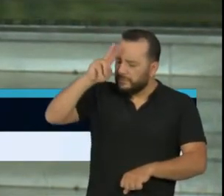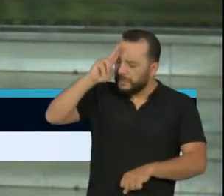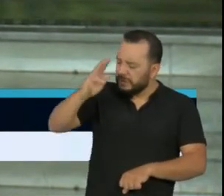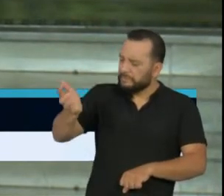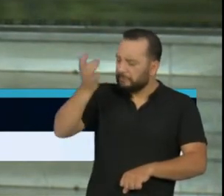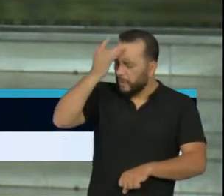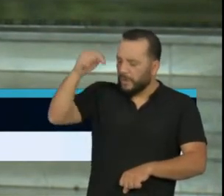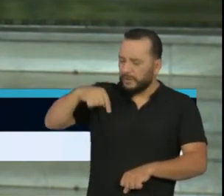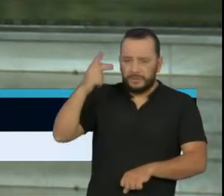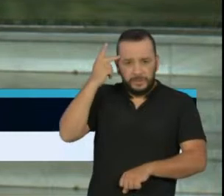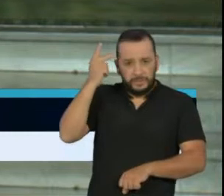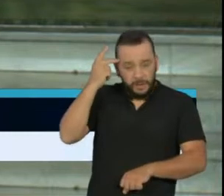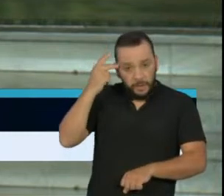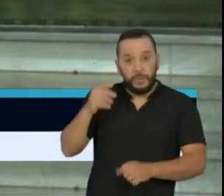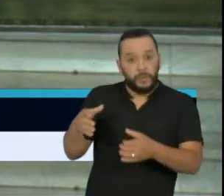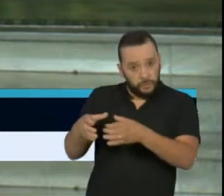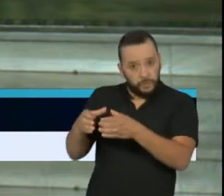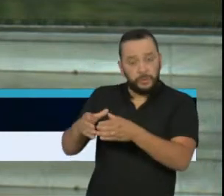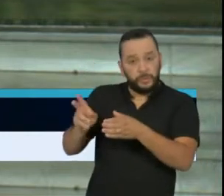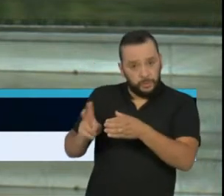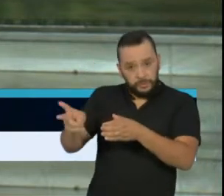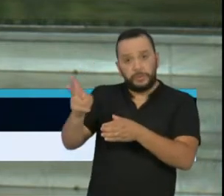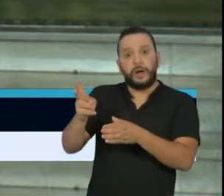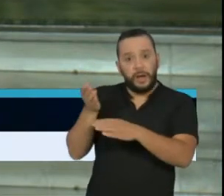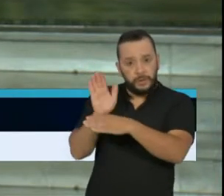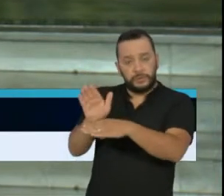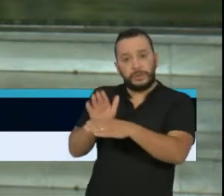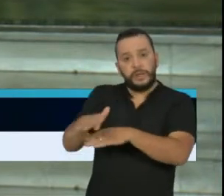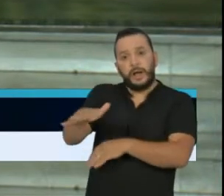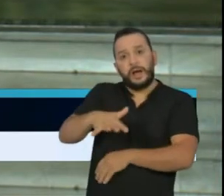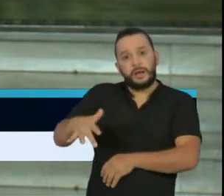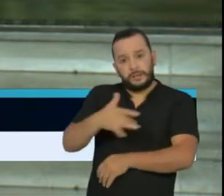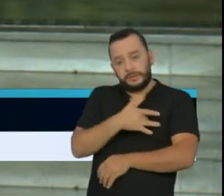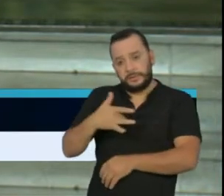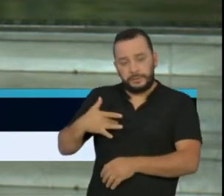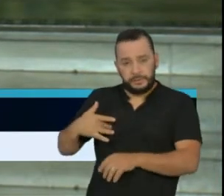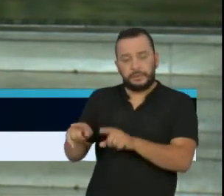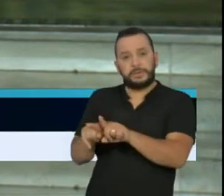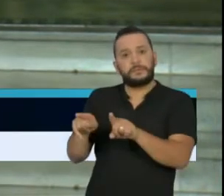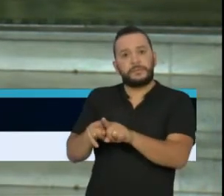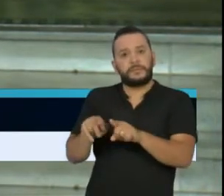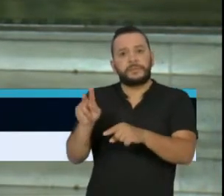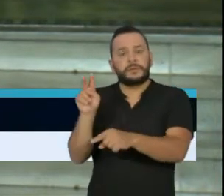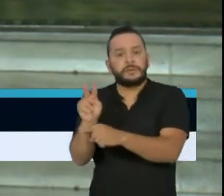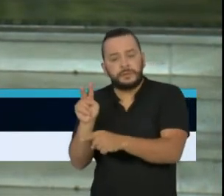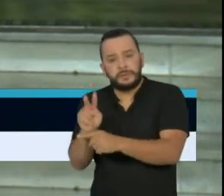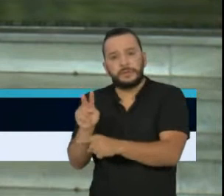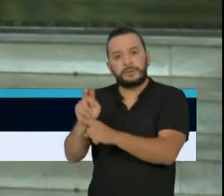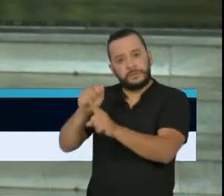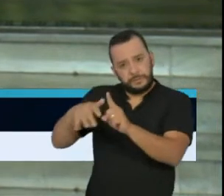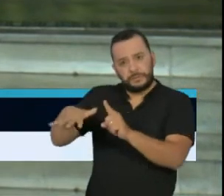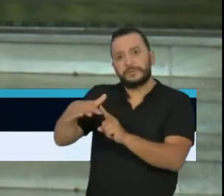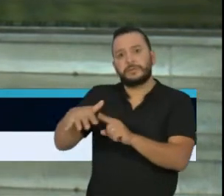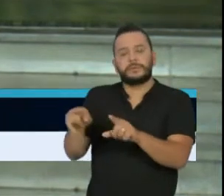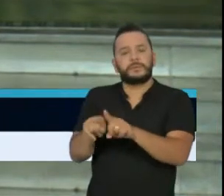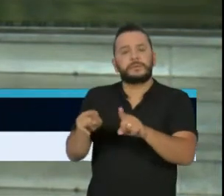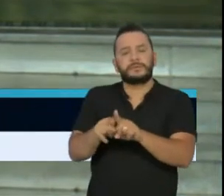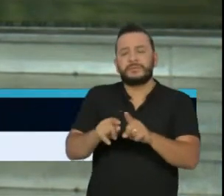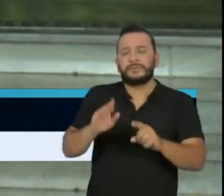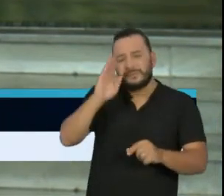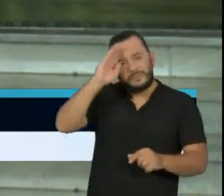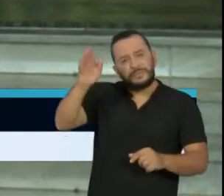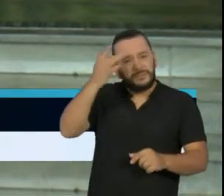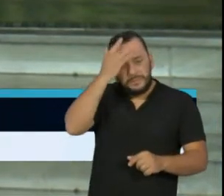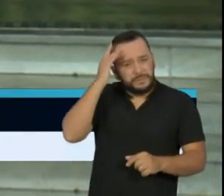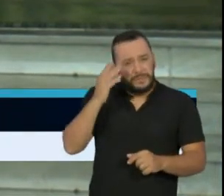para a saúde, para a proteção social, principalmente para as comunidades que vivem na pobreza e na extrema pobreza